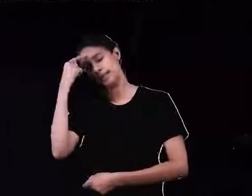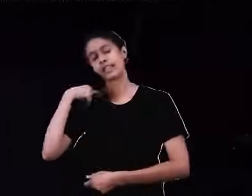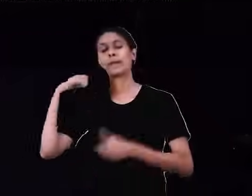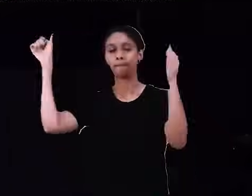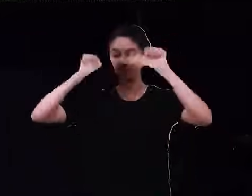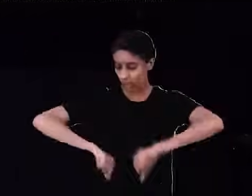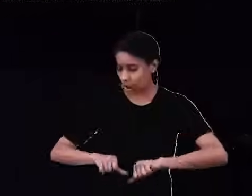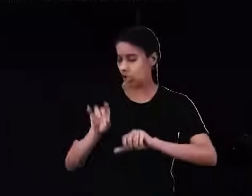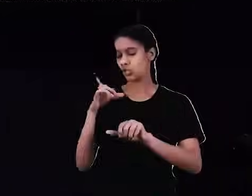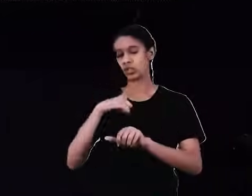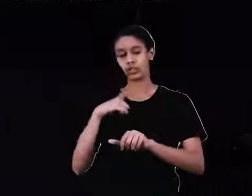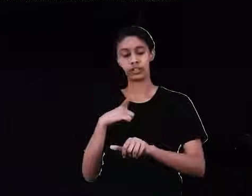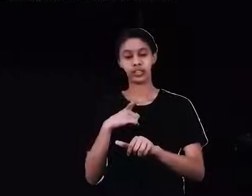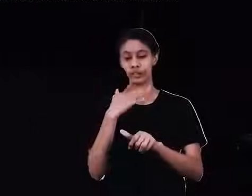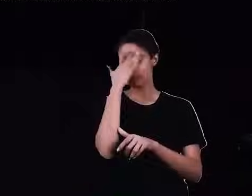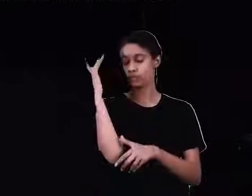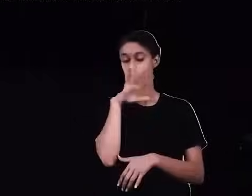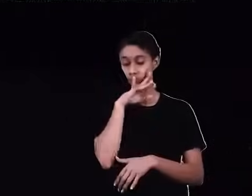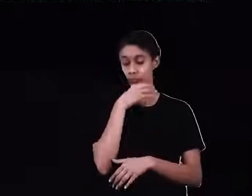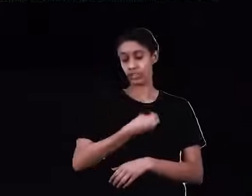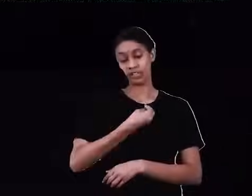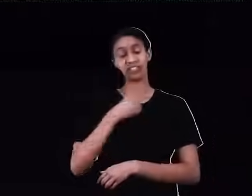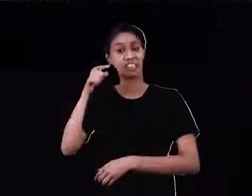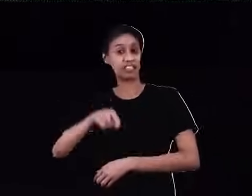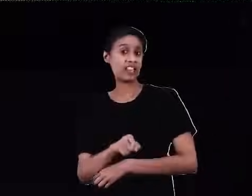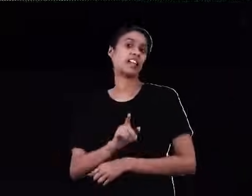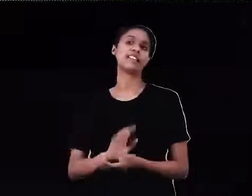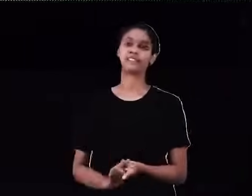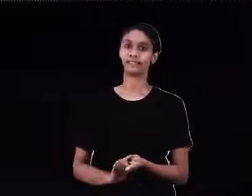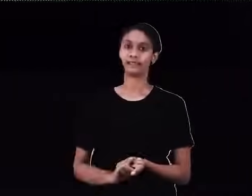só ela tem gente ruim na vida. Deixa eu te dizer uma coisa.